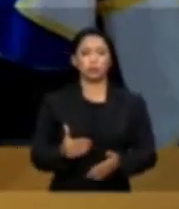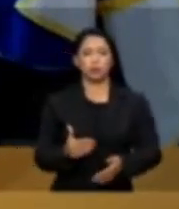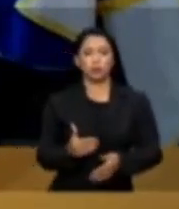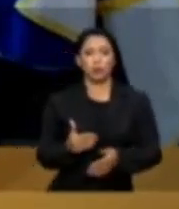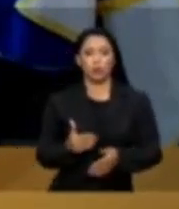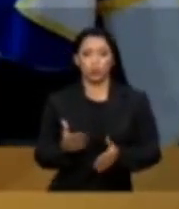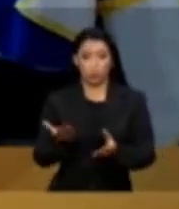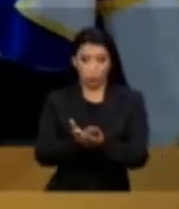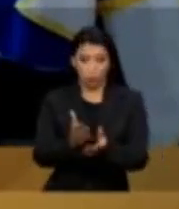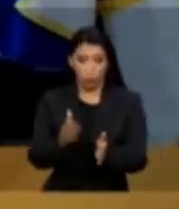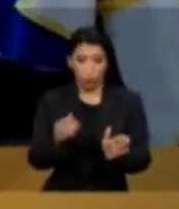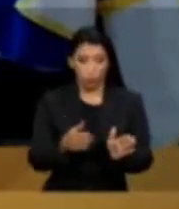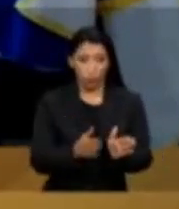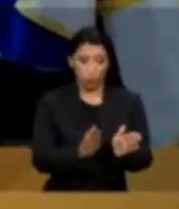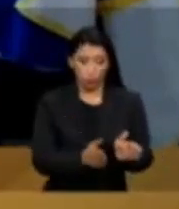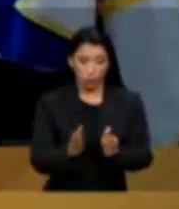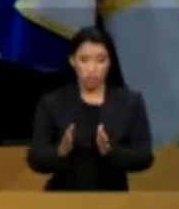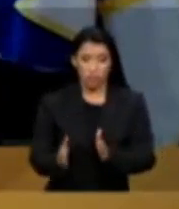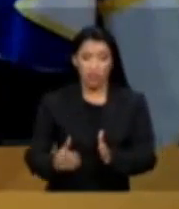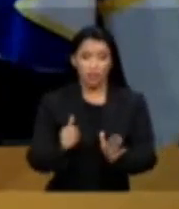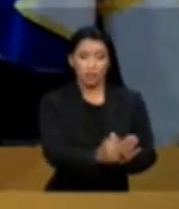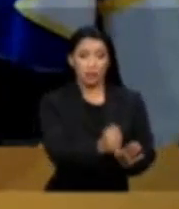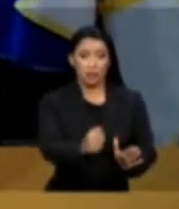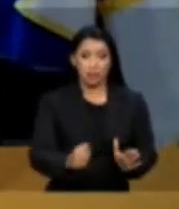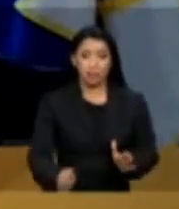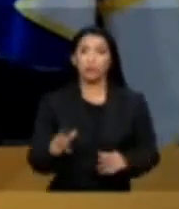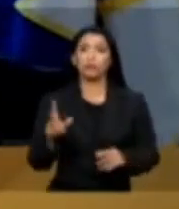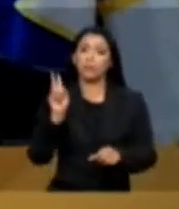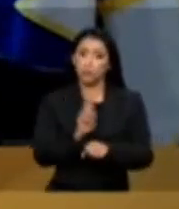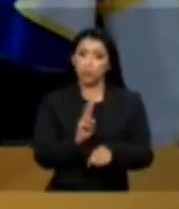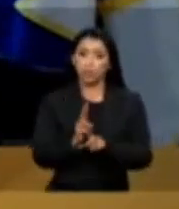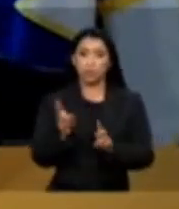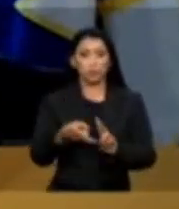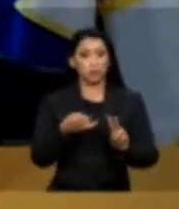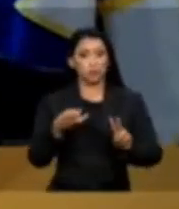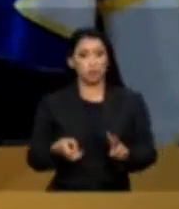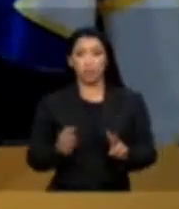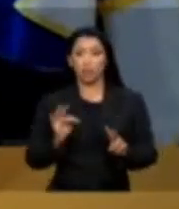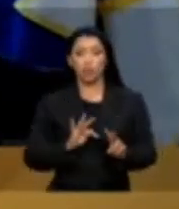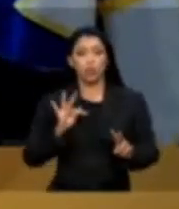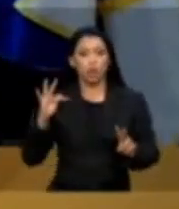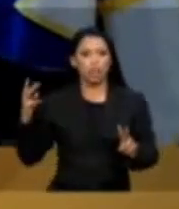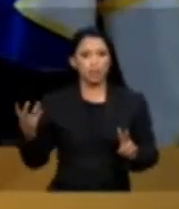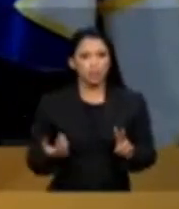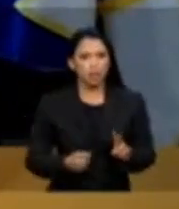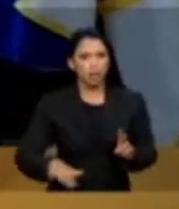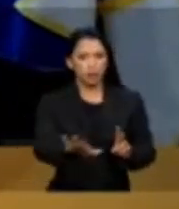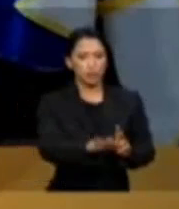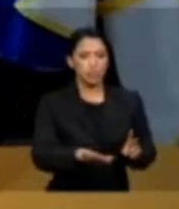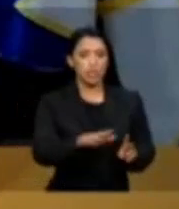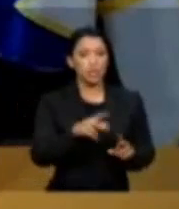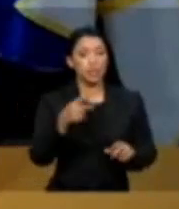Estado haverá de assegurar aos indígenas a proteção integral em relação às terras que ocupam, com observância